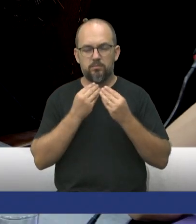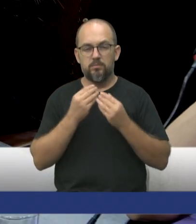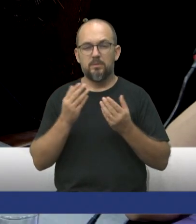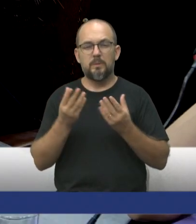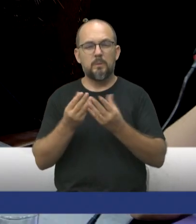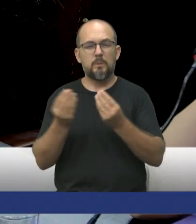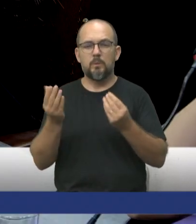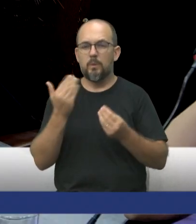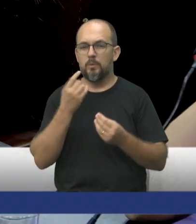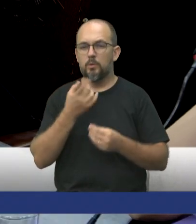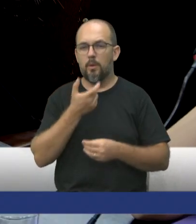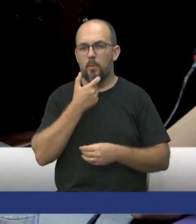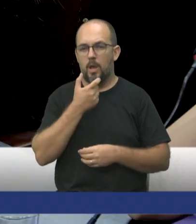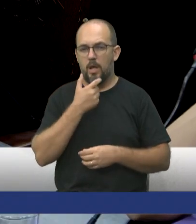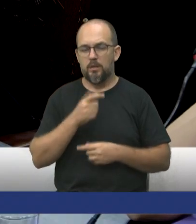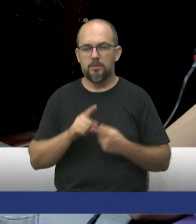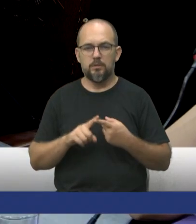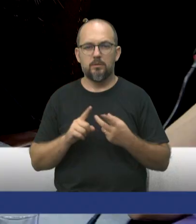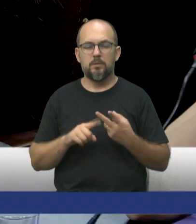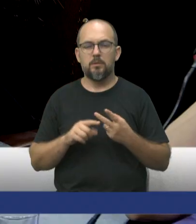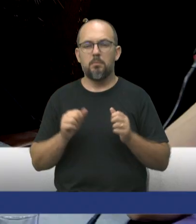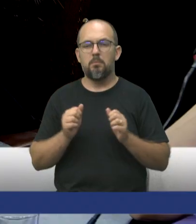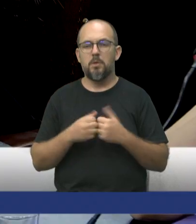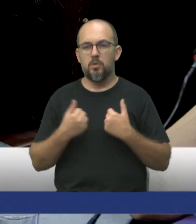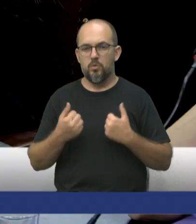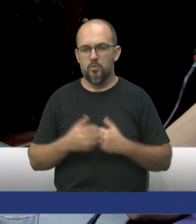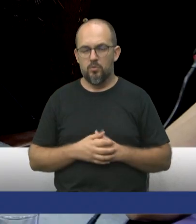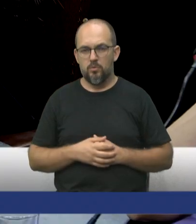bolacha, que só comem pão.